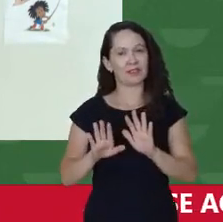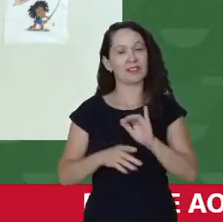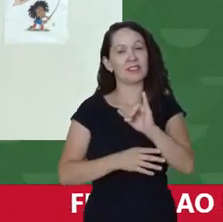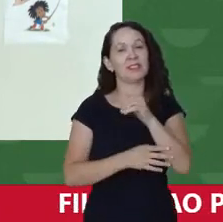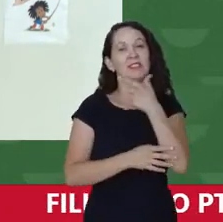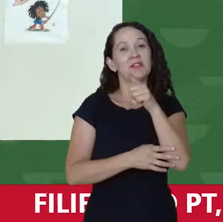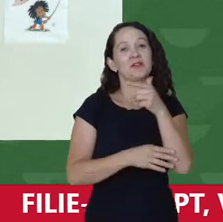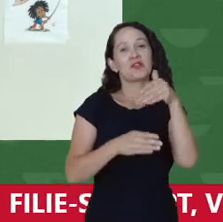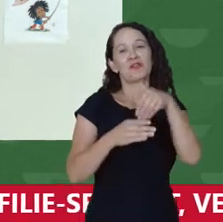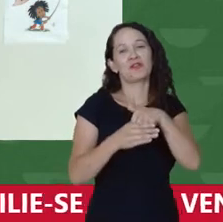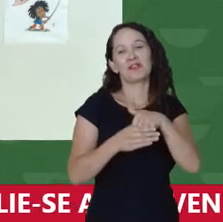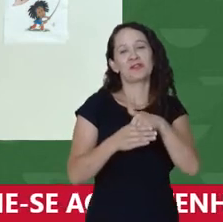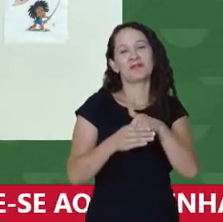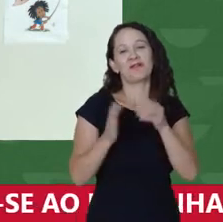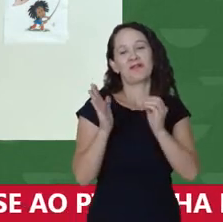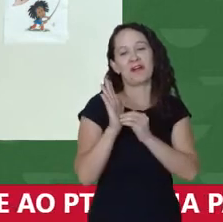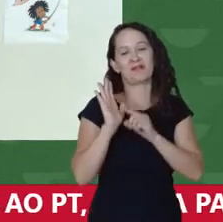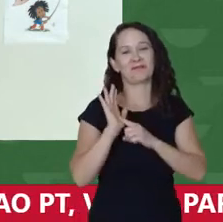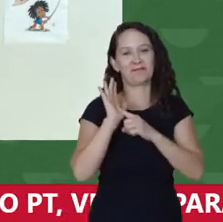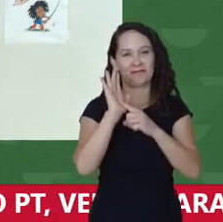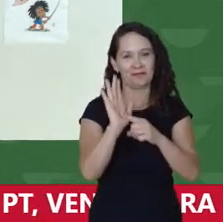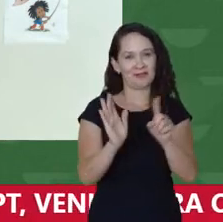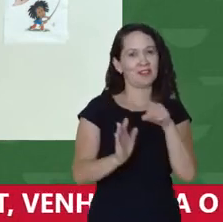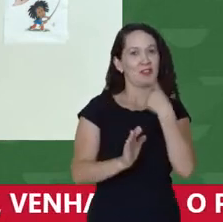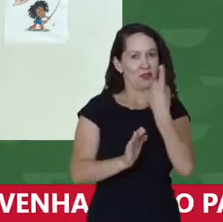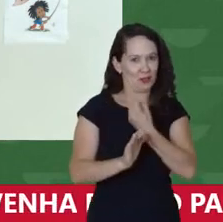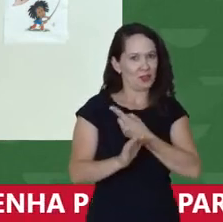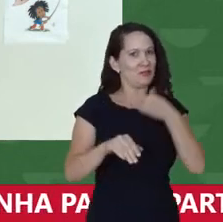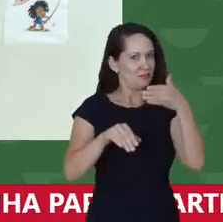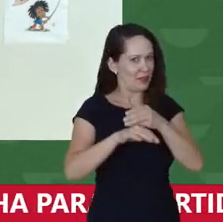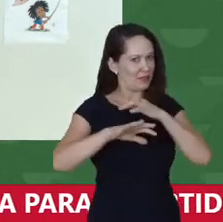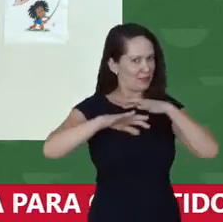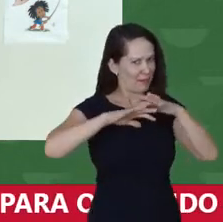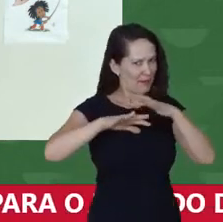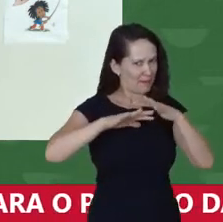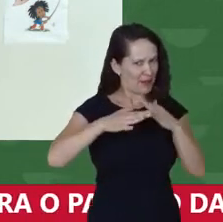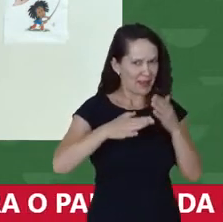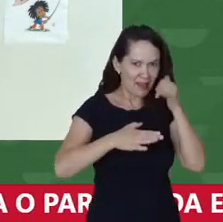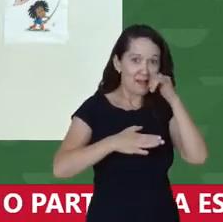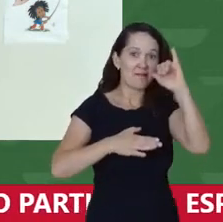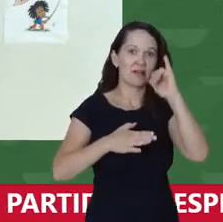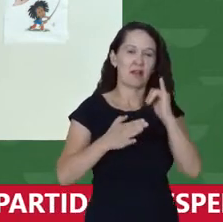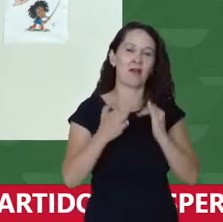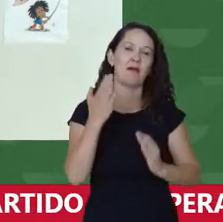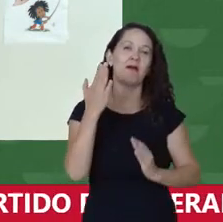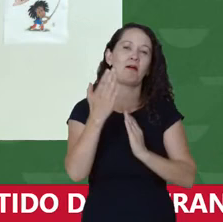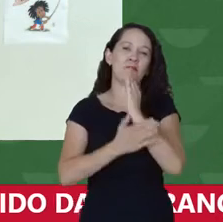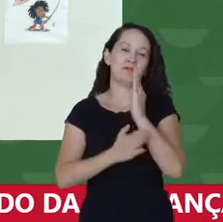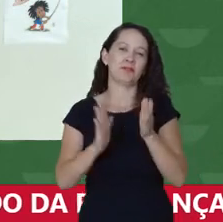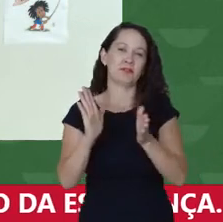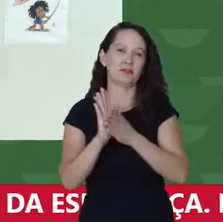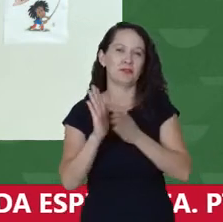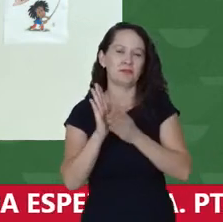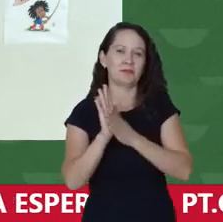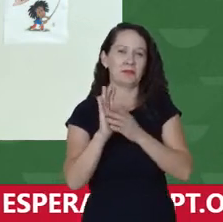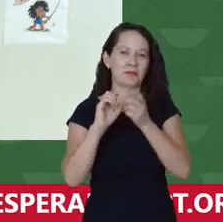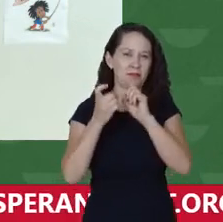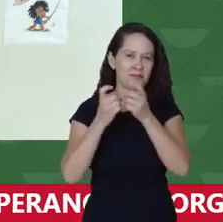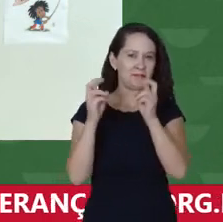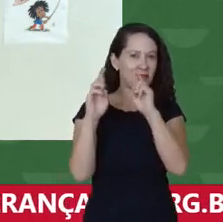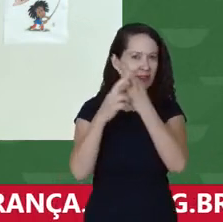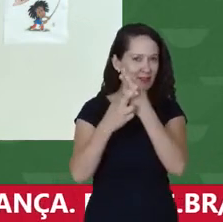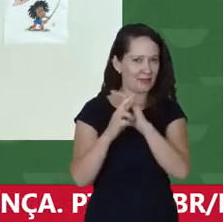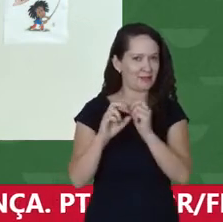tiver o voto, não coloca. Nós vamos fazer a nossa obstrução a esse processo de deforma administrativa.